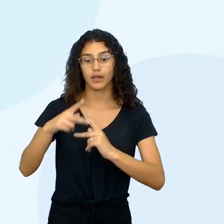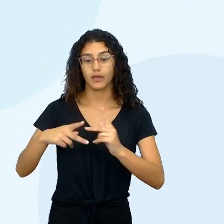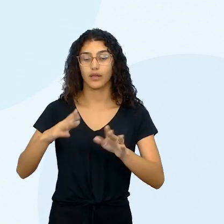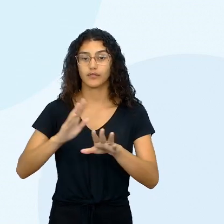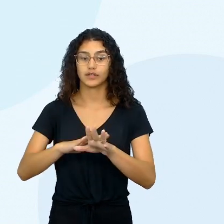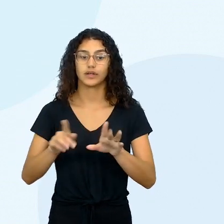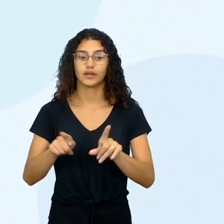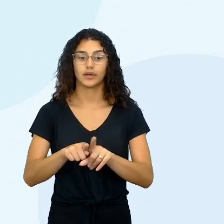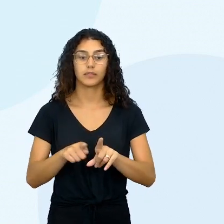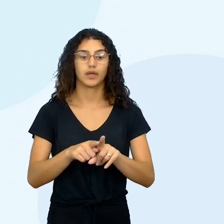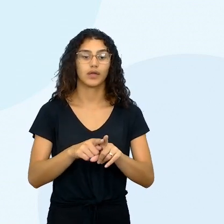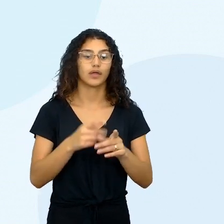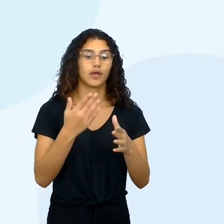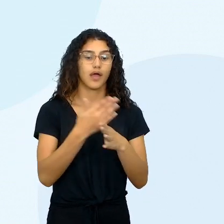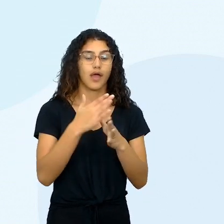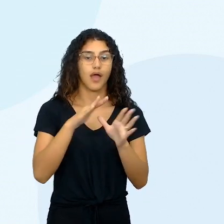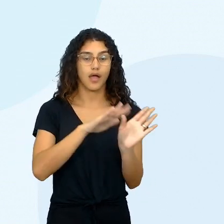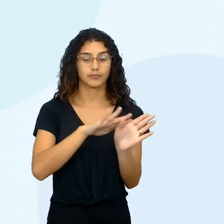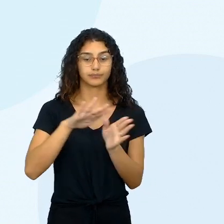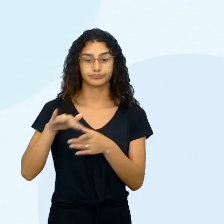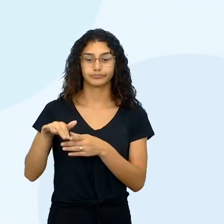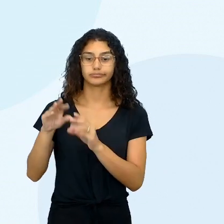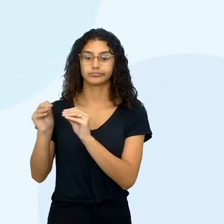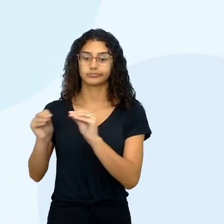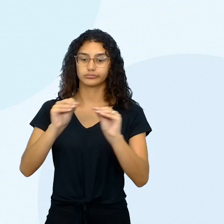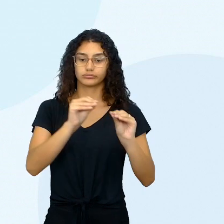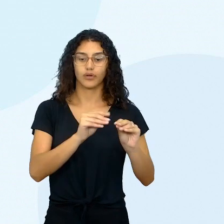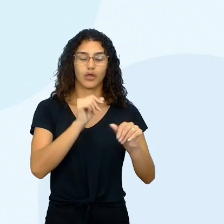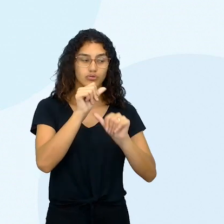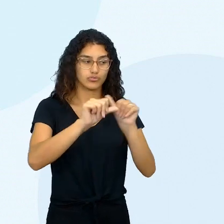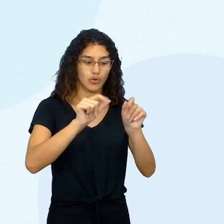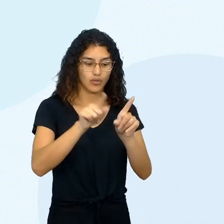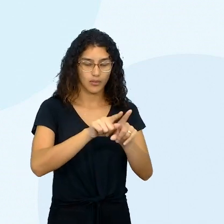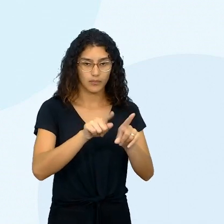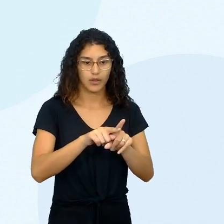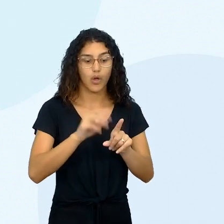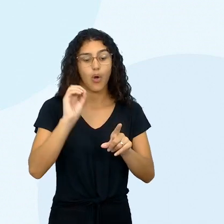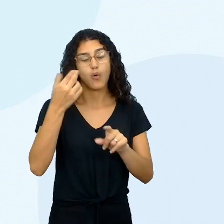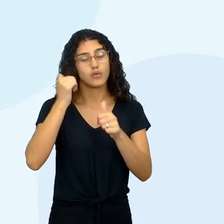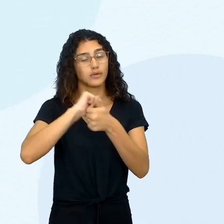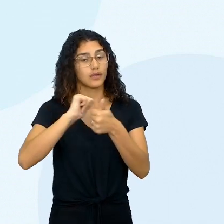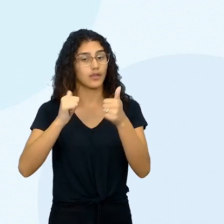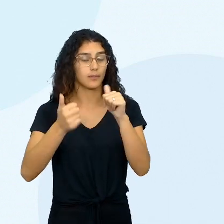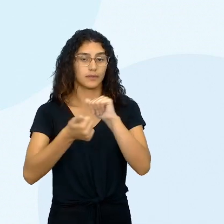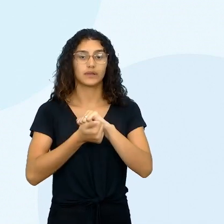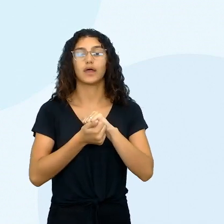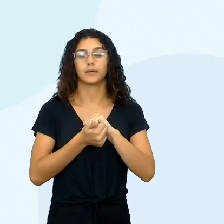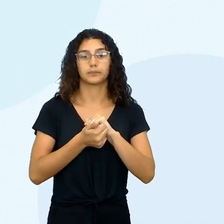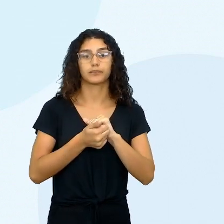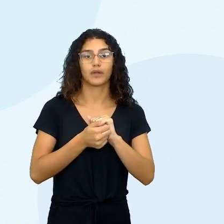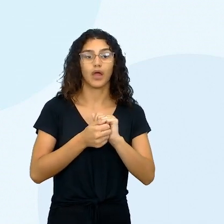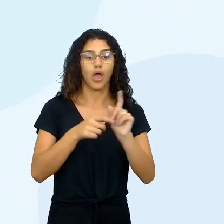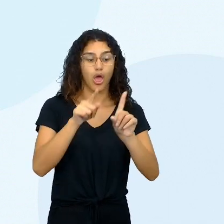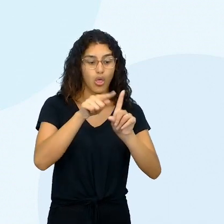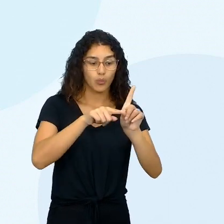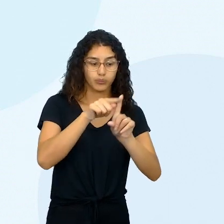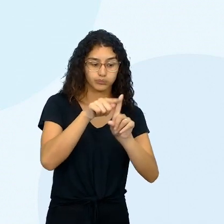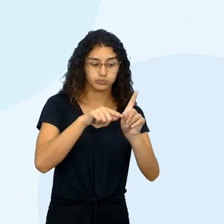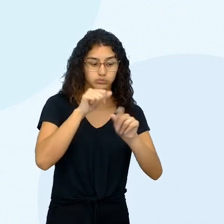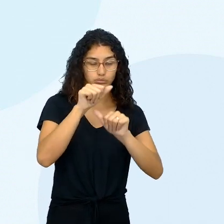forçadas a abandonar suas regiões, migrar para outras regiões, ou se adaptar às mudanças climáticas, porque elas não